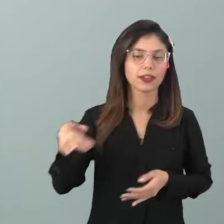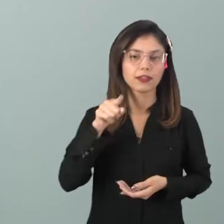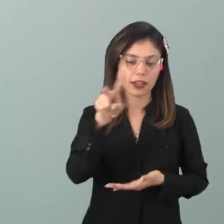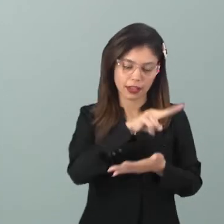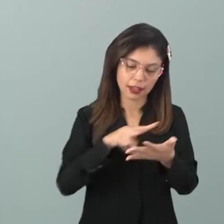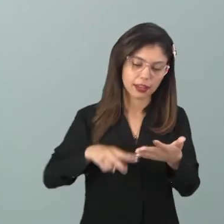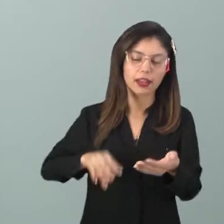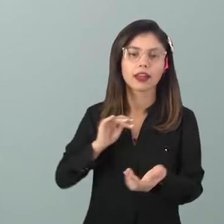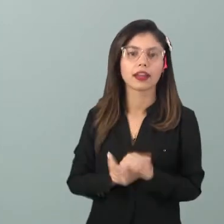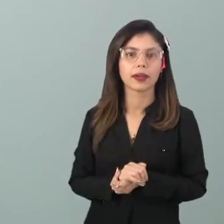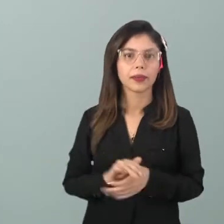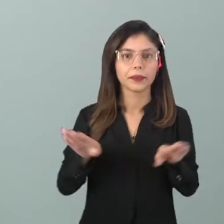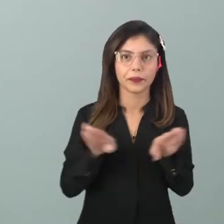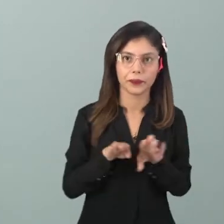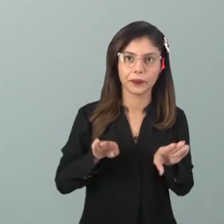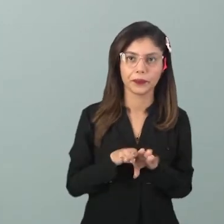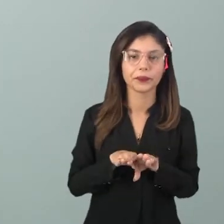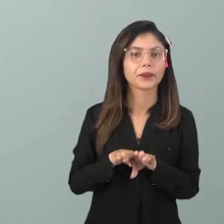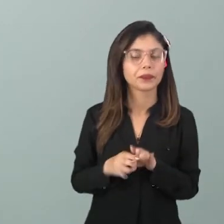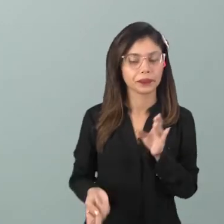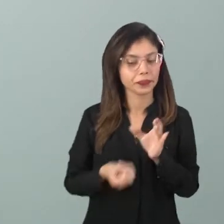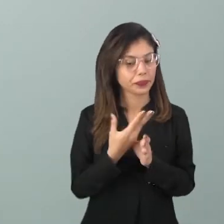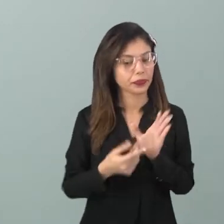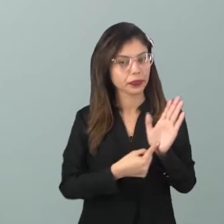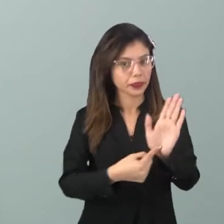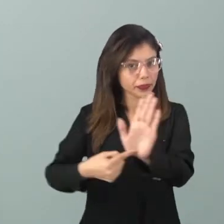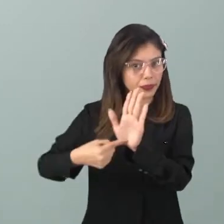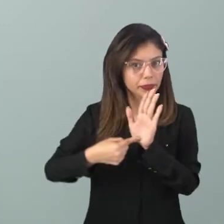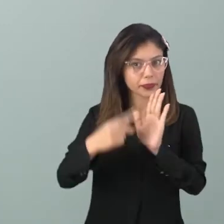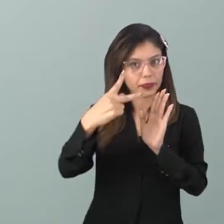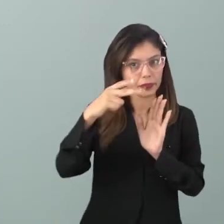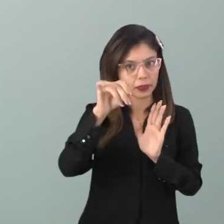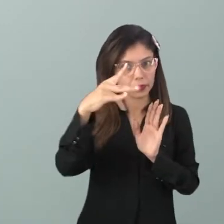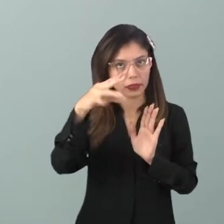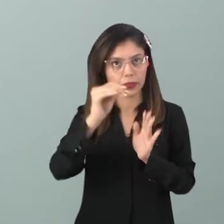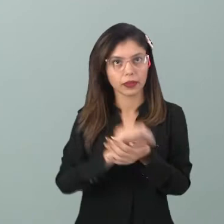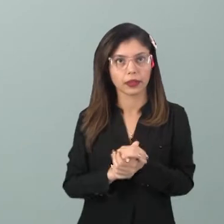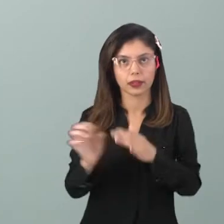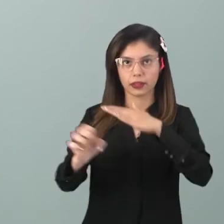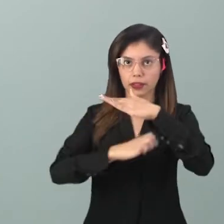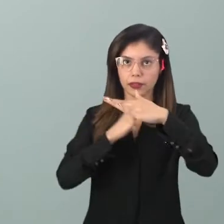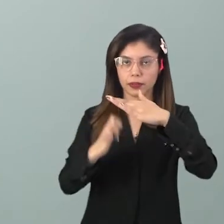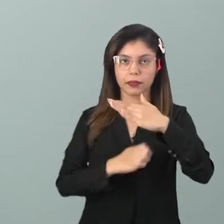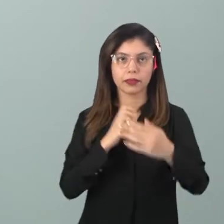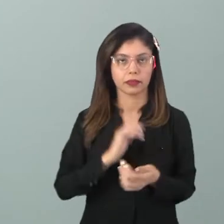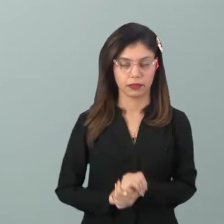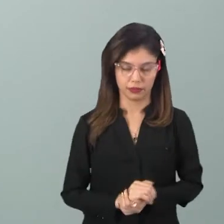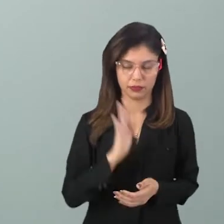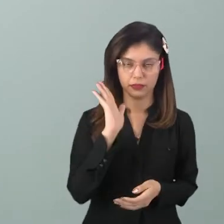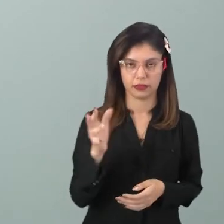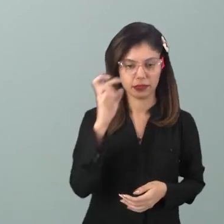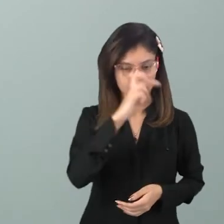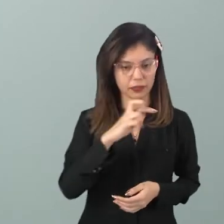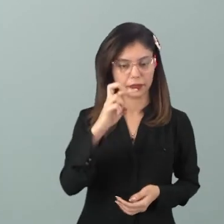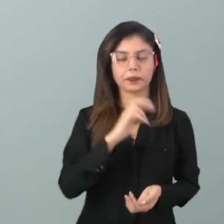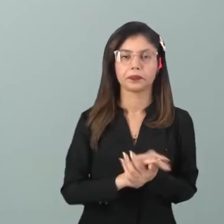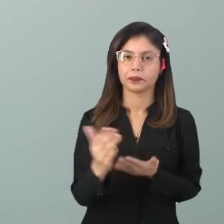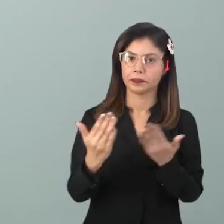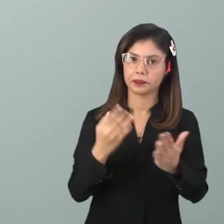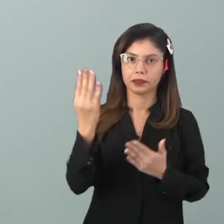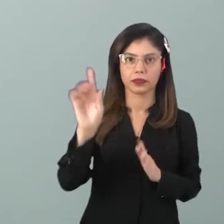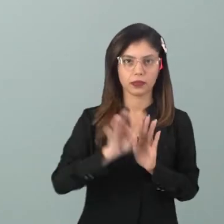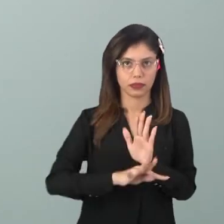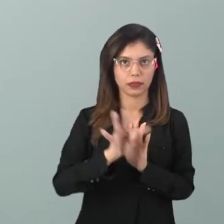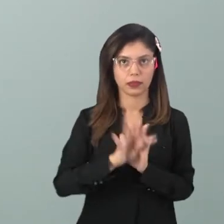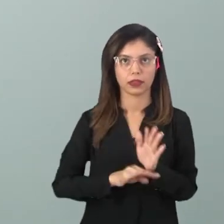você lê esse anúncio publicitário promovendo aí o pepino da empresa Hortifruti, então você já observa que faz relação com